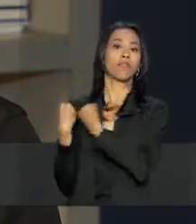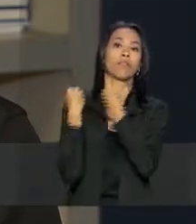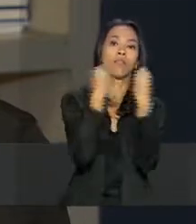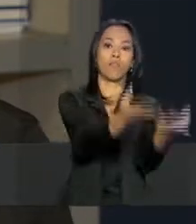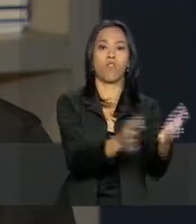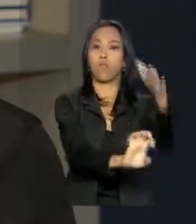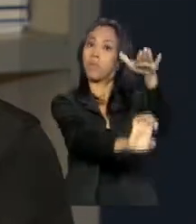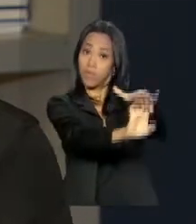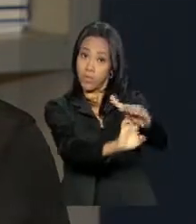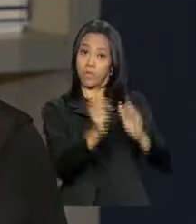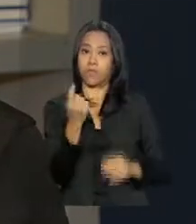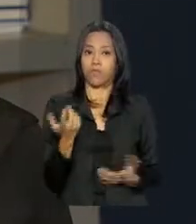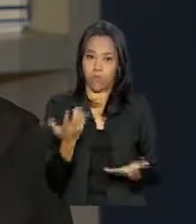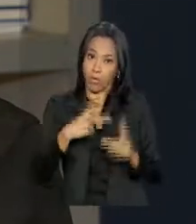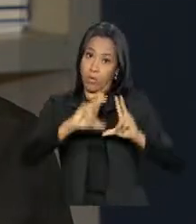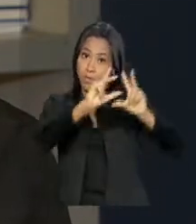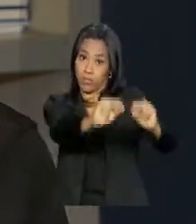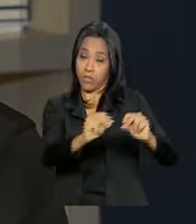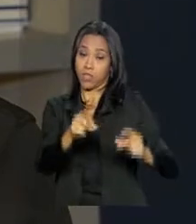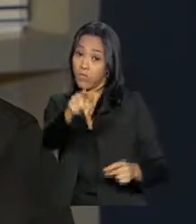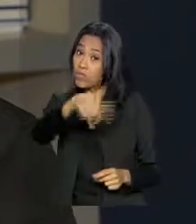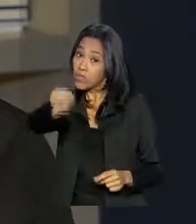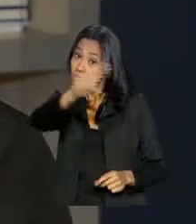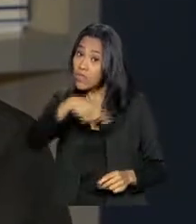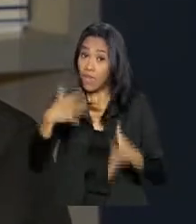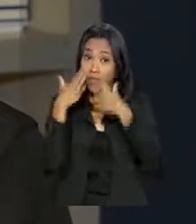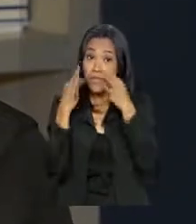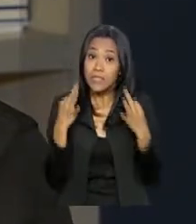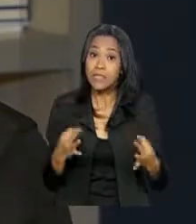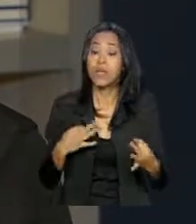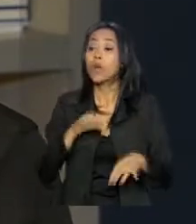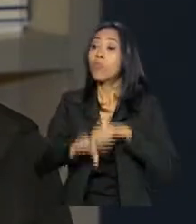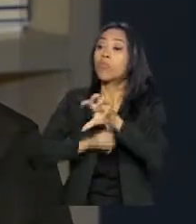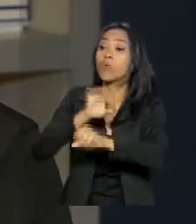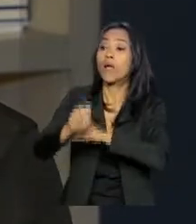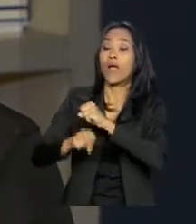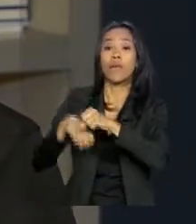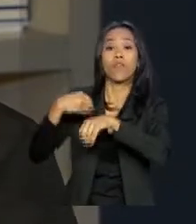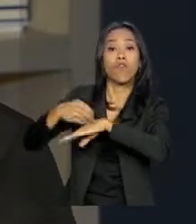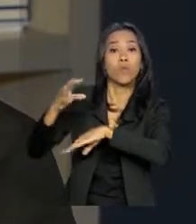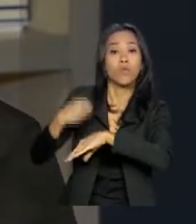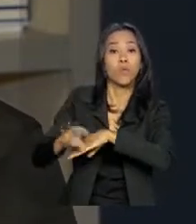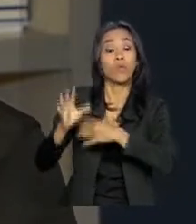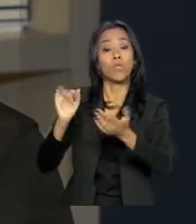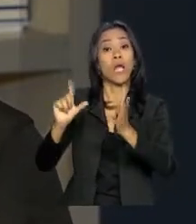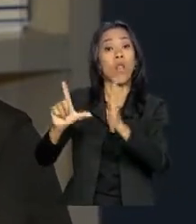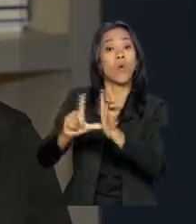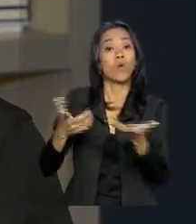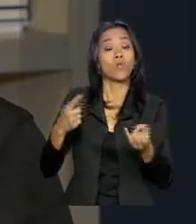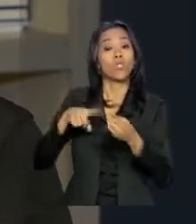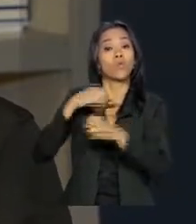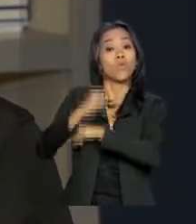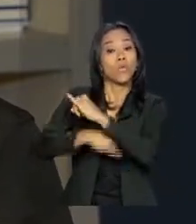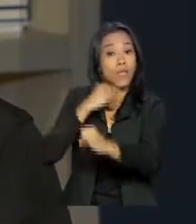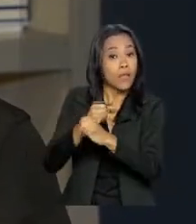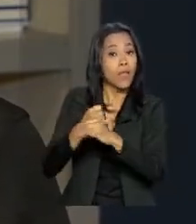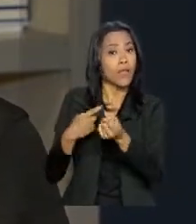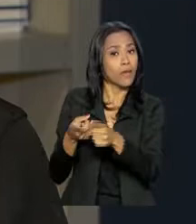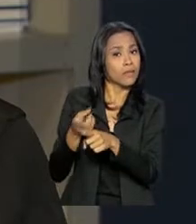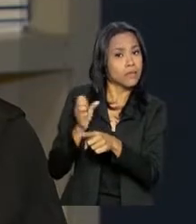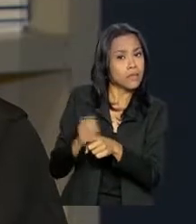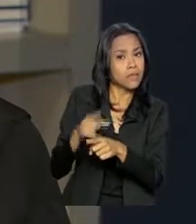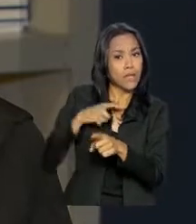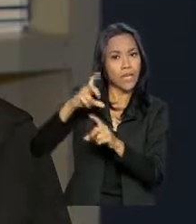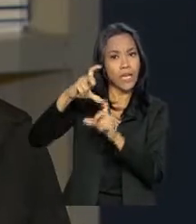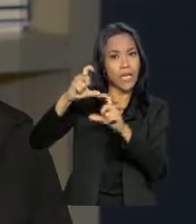fornecedor a gente consegue muito consumidor fique muito atento e busque informações sobre aquele sobre aquela loja sobre aquele site veja se tem aquele que